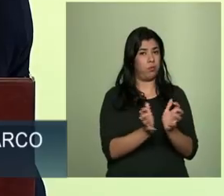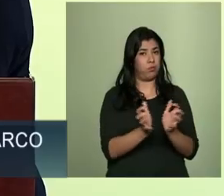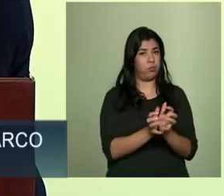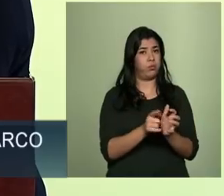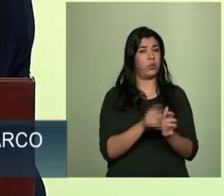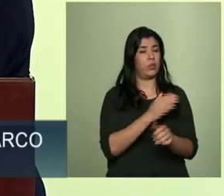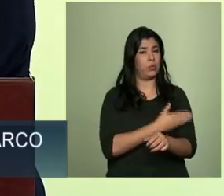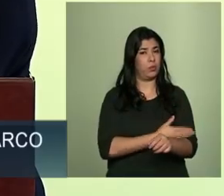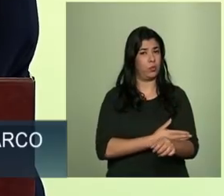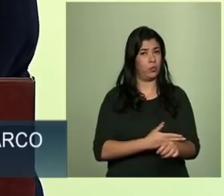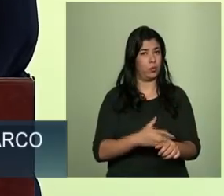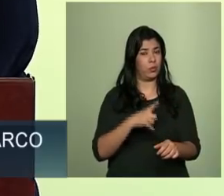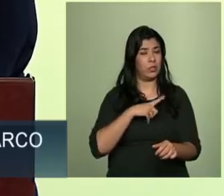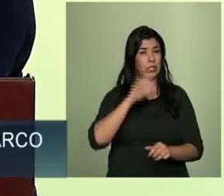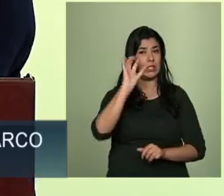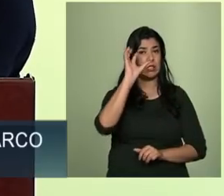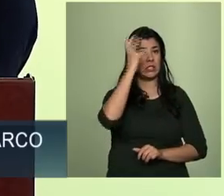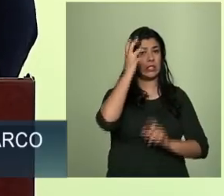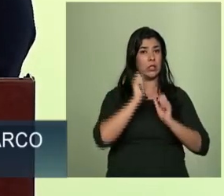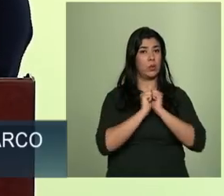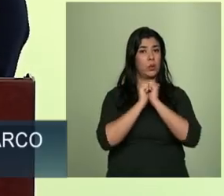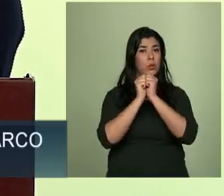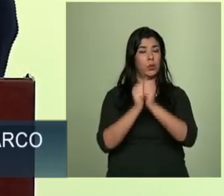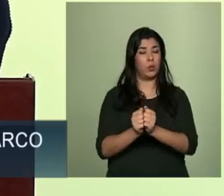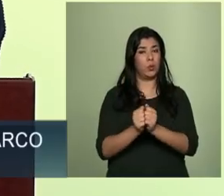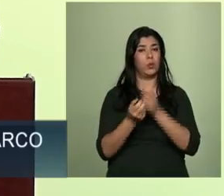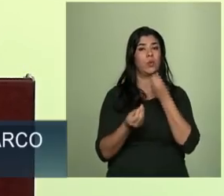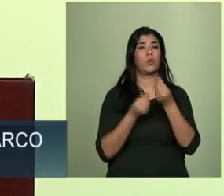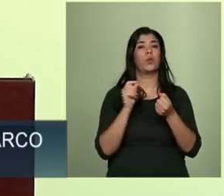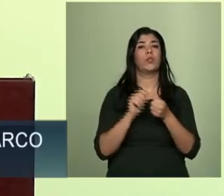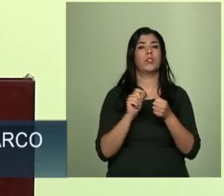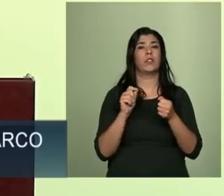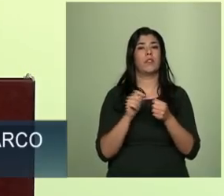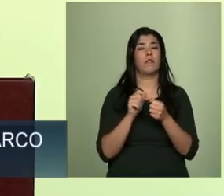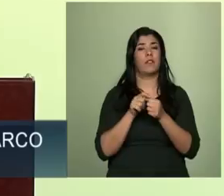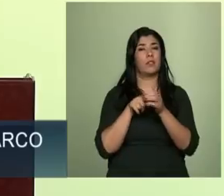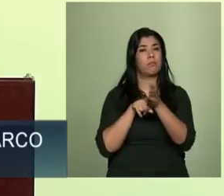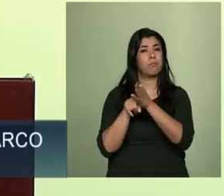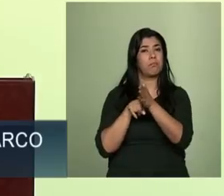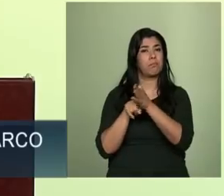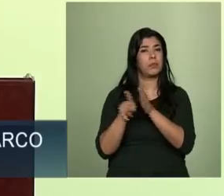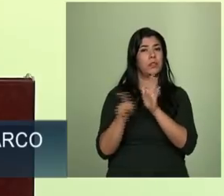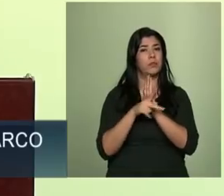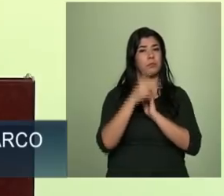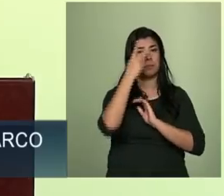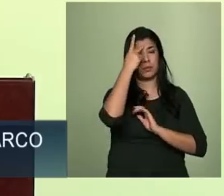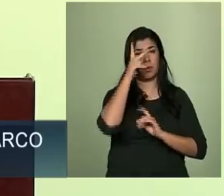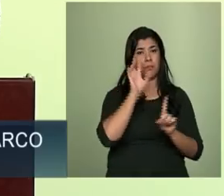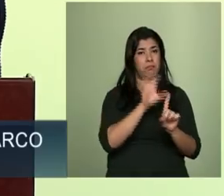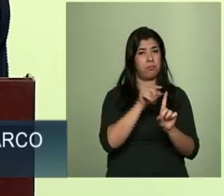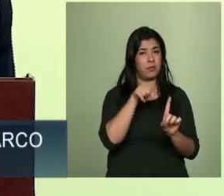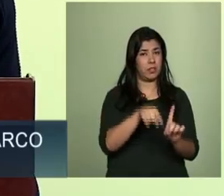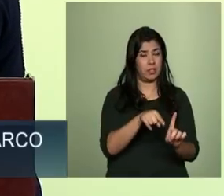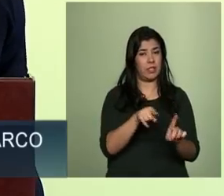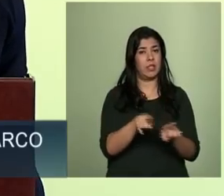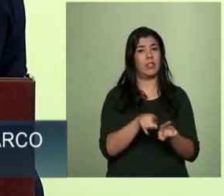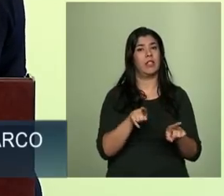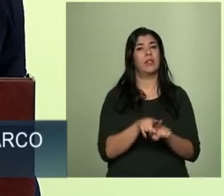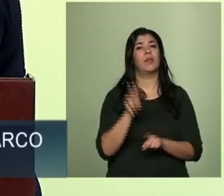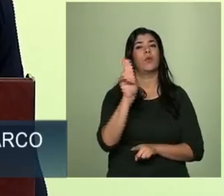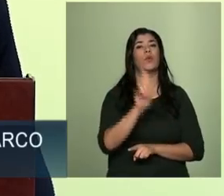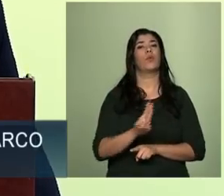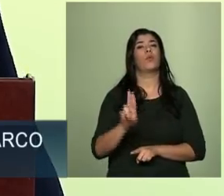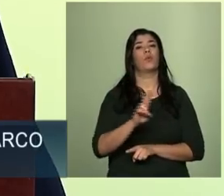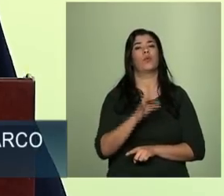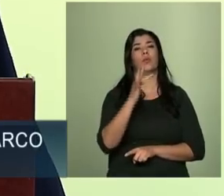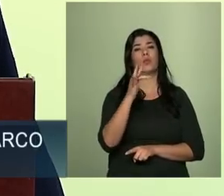decisão em relação ao processo que diz respeito diretamente a eles. O poder de decisão sobre os usos do Fundo